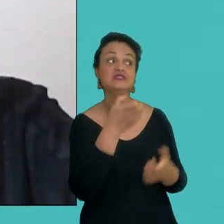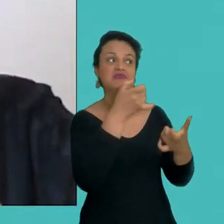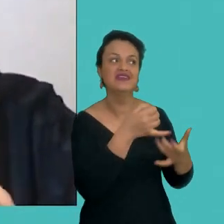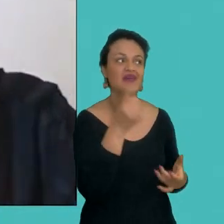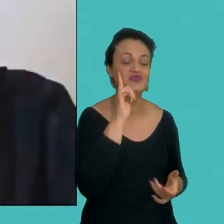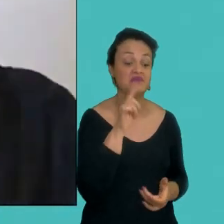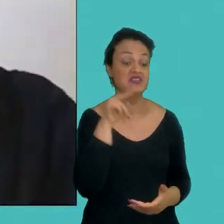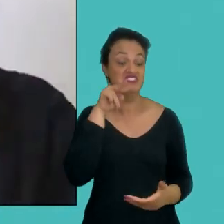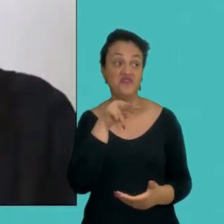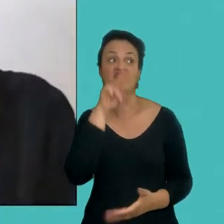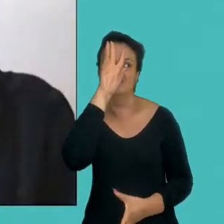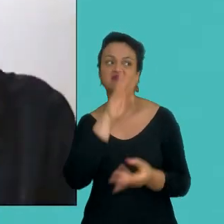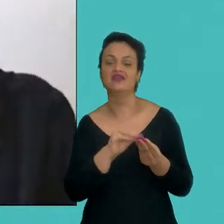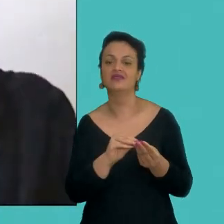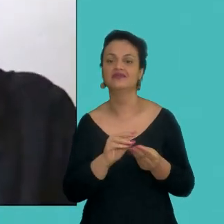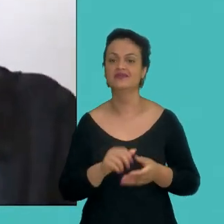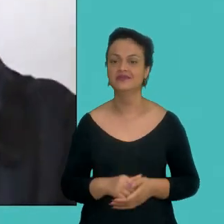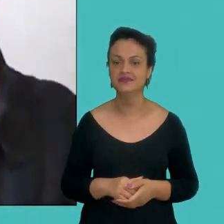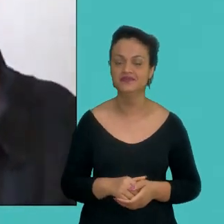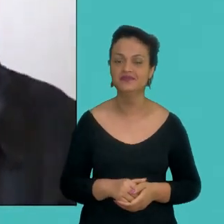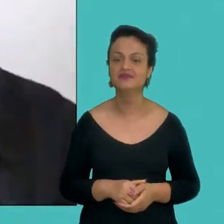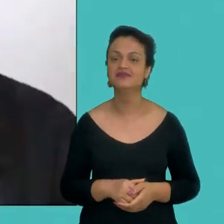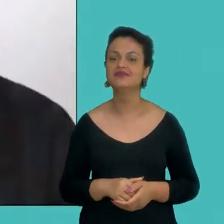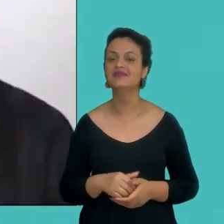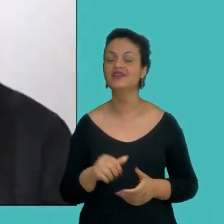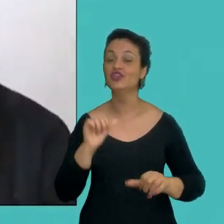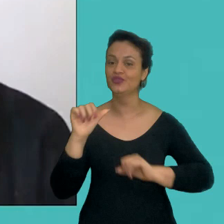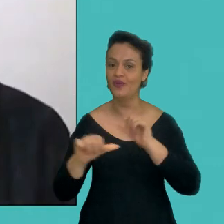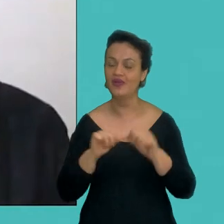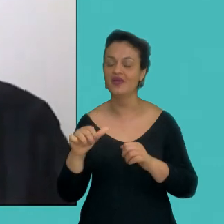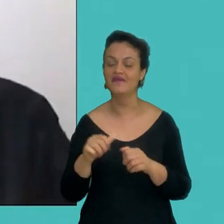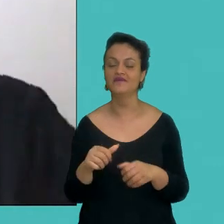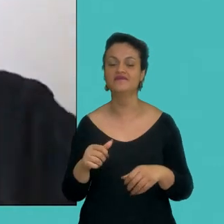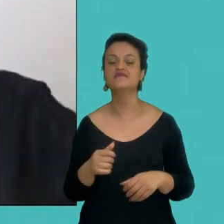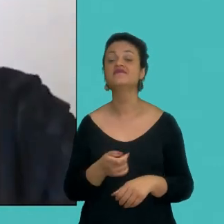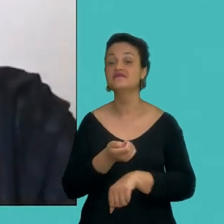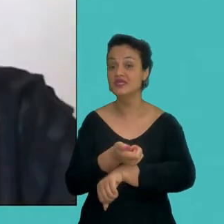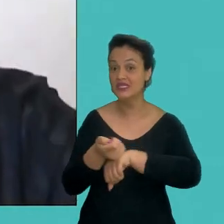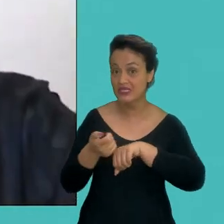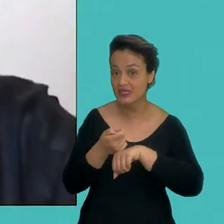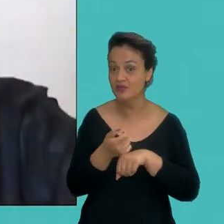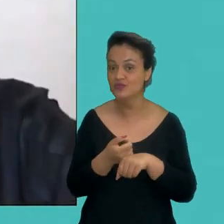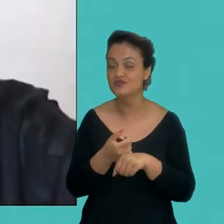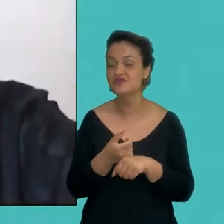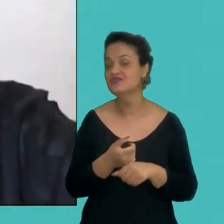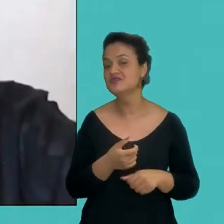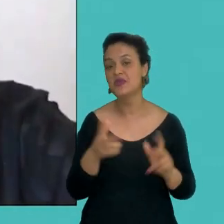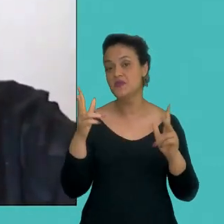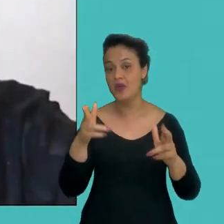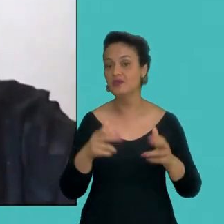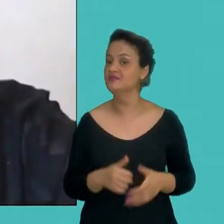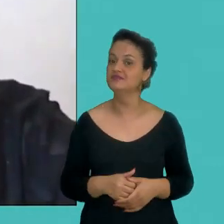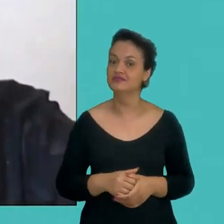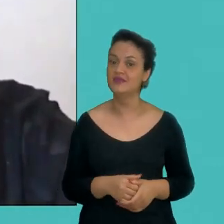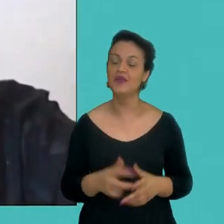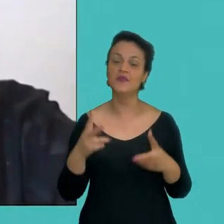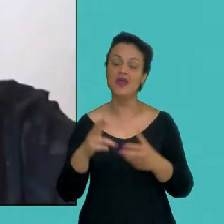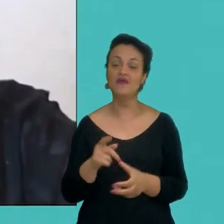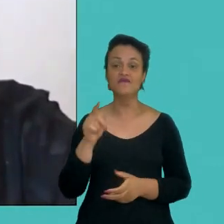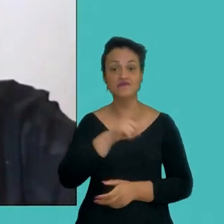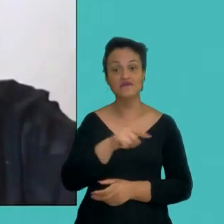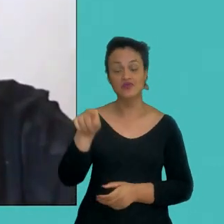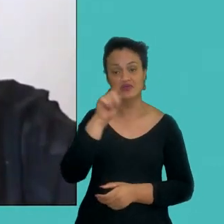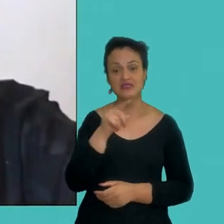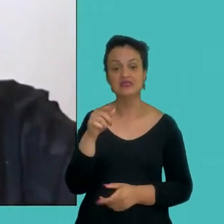uma. Então, no caso de fake news, nós estamos de fato, Miriam,